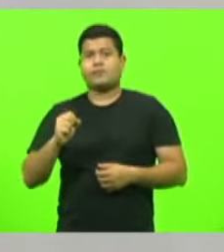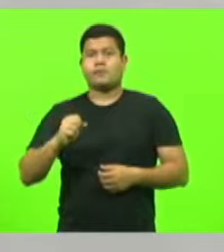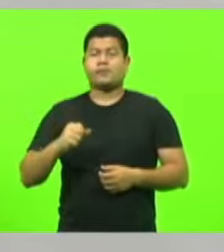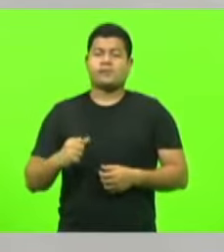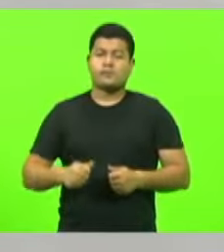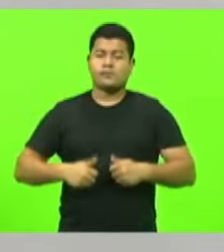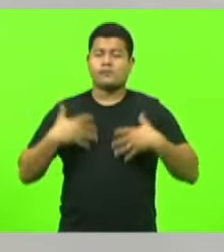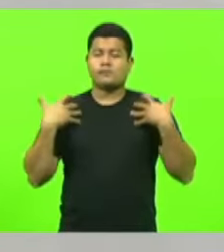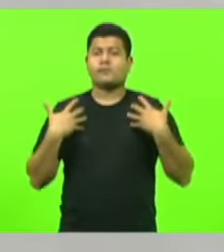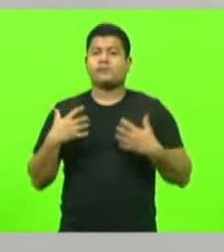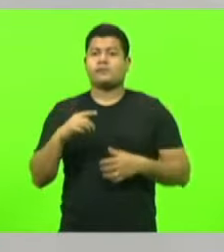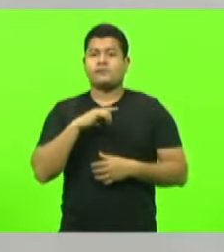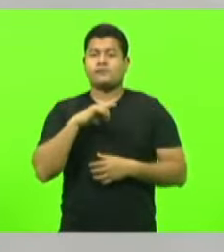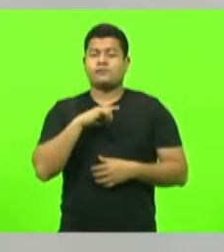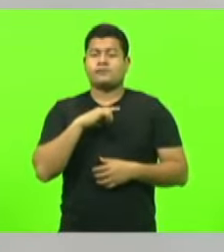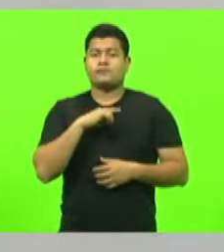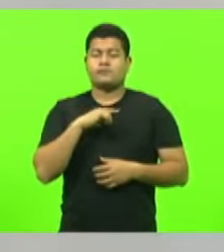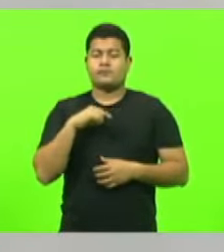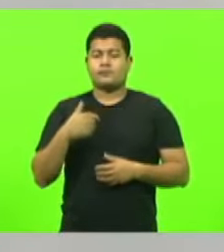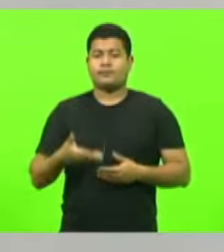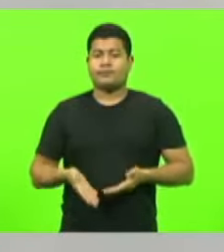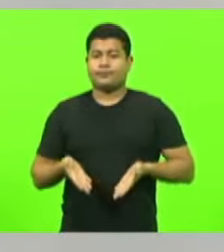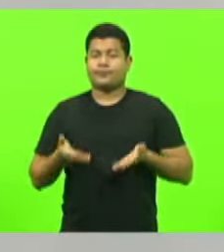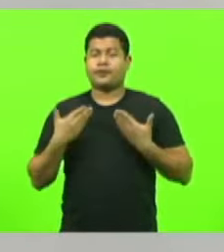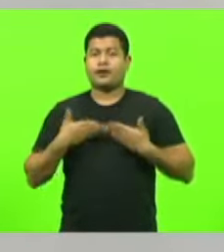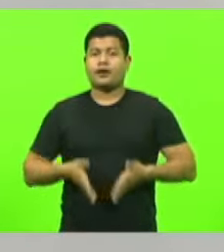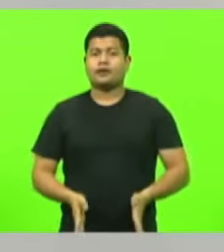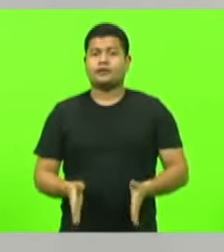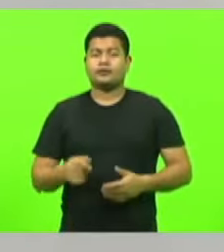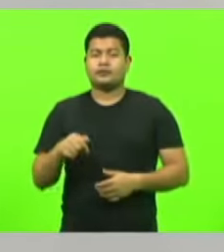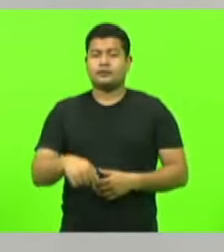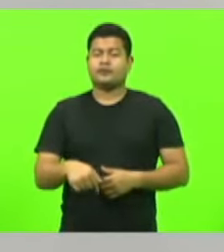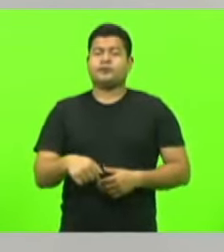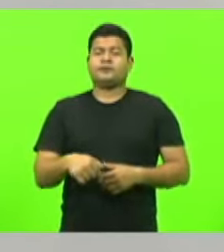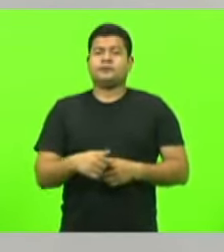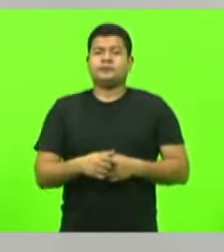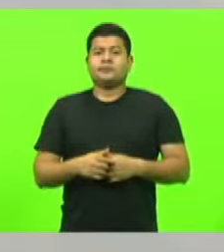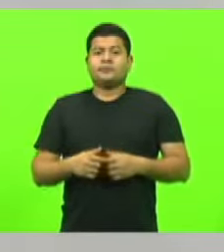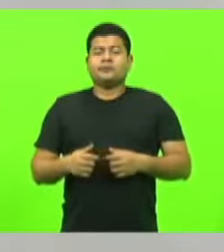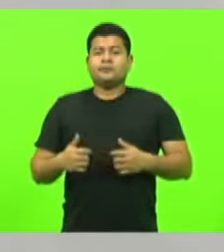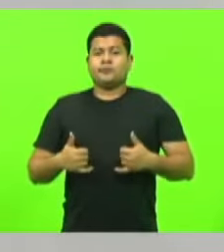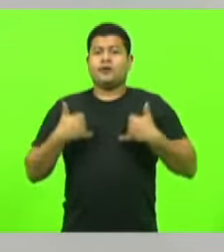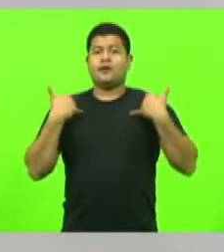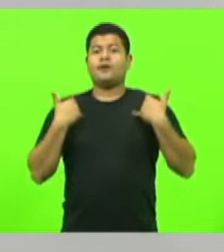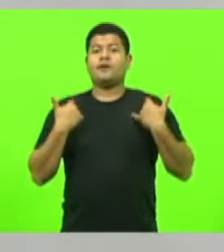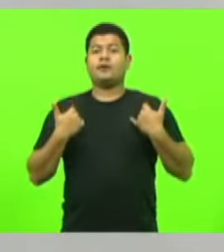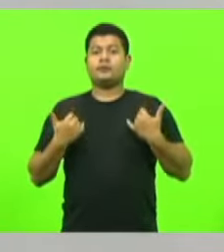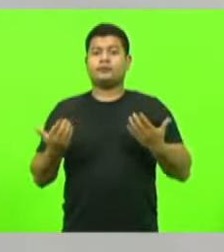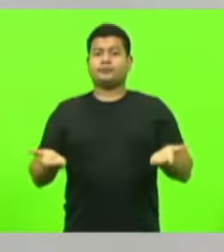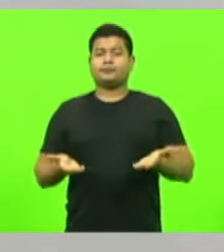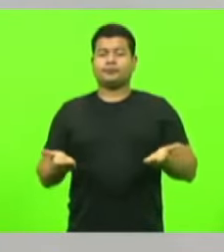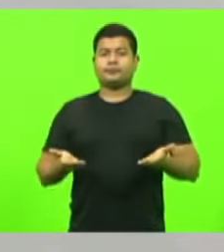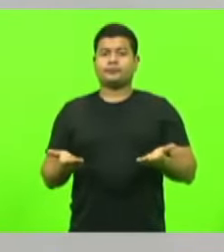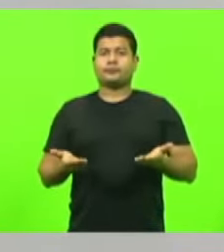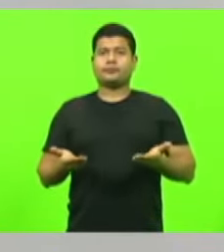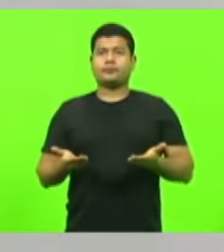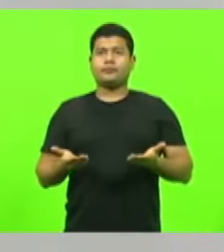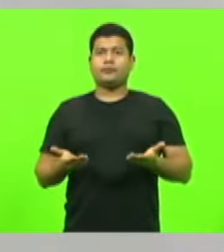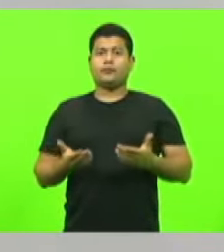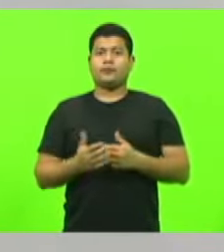ser catarinense. E falando em ser catarinense, em orgulho de Santa Catarina, agora, neste